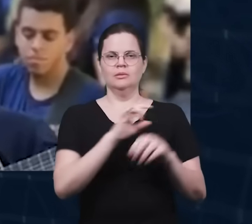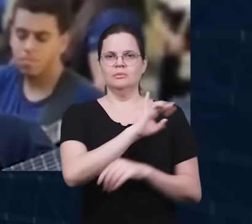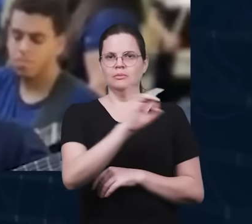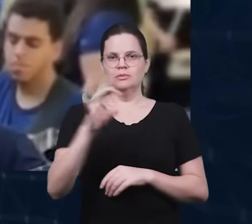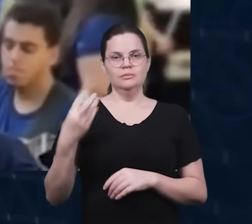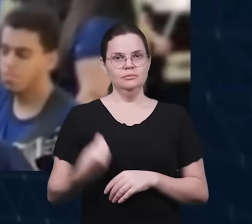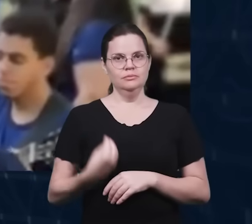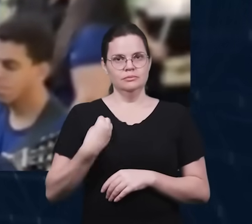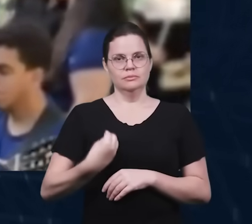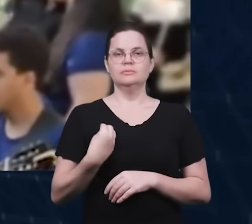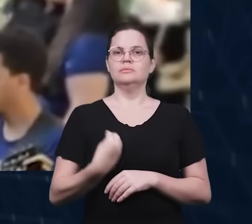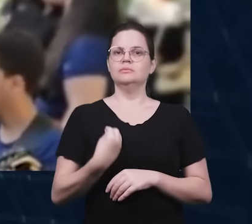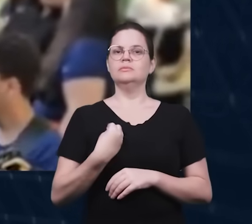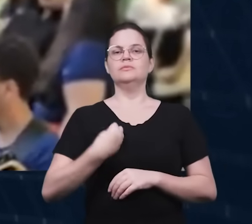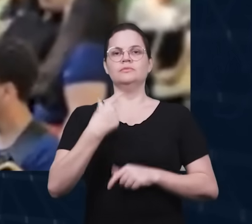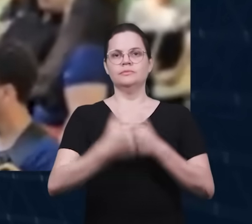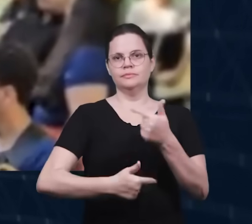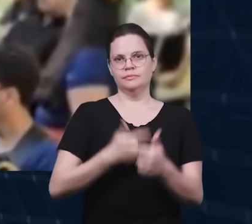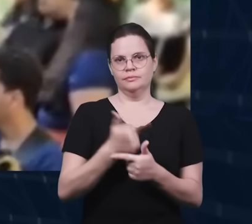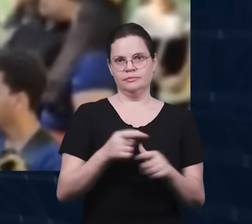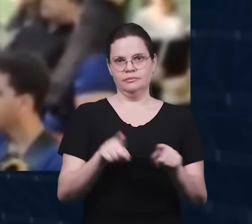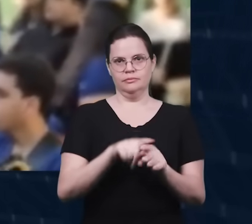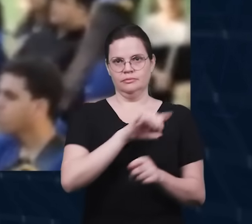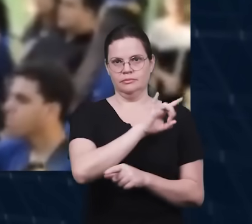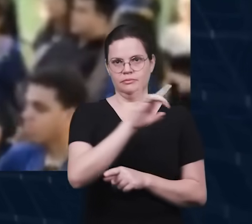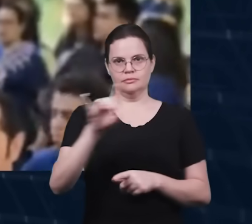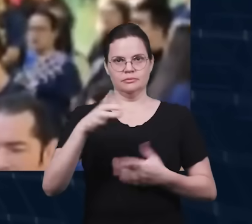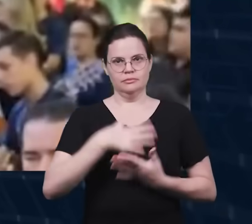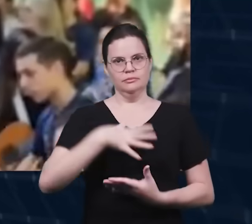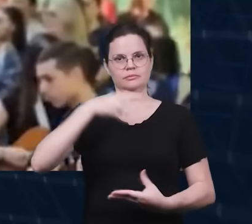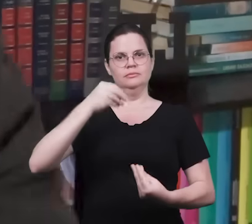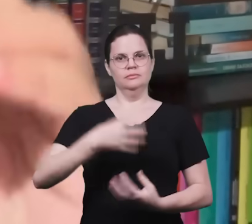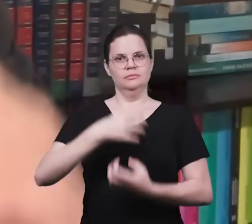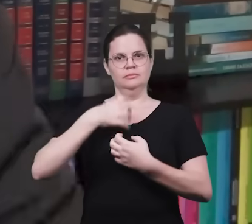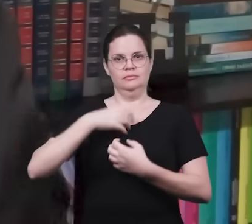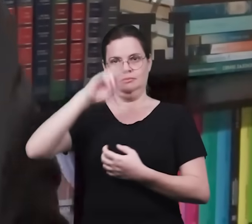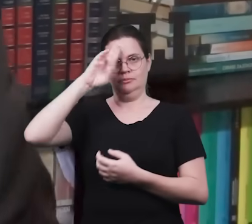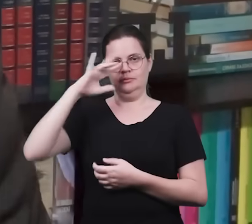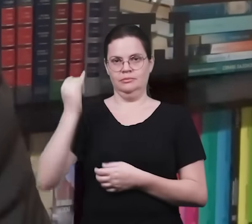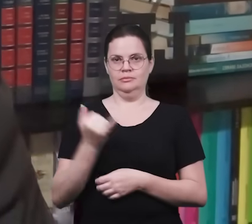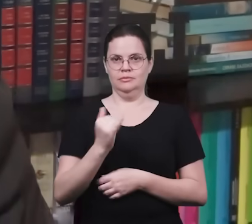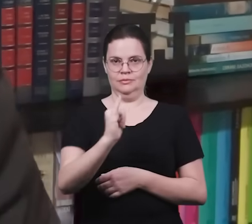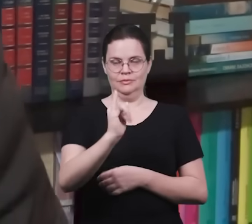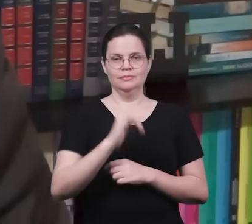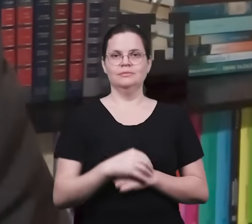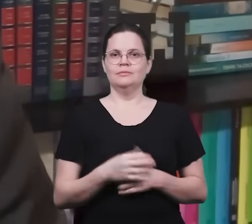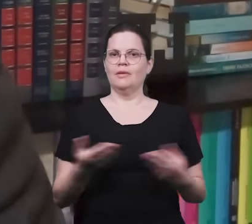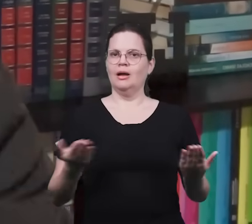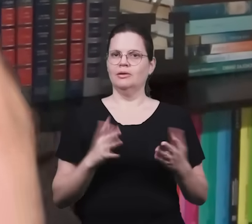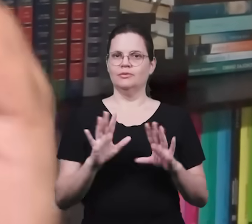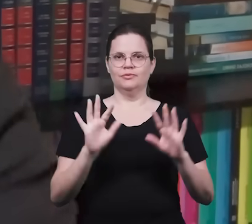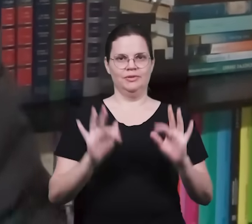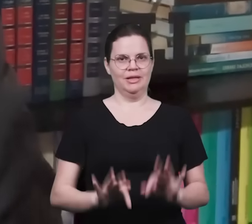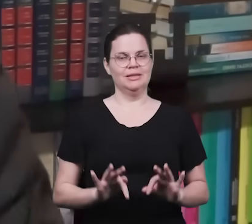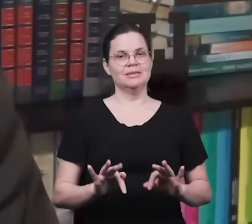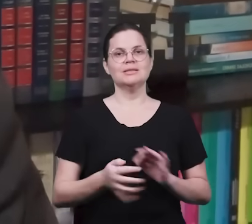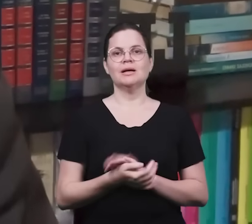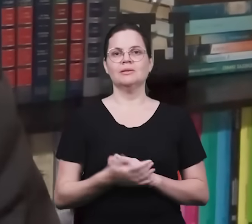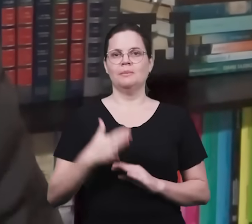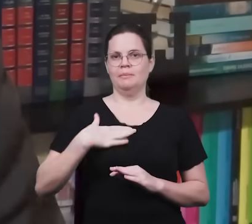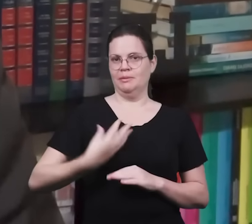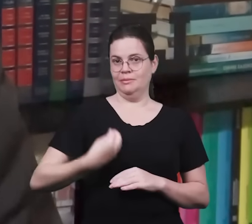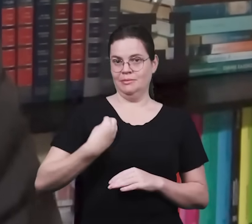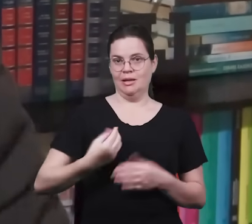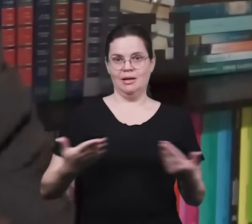cada vida envolvida neste trabalho e por cada alma tocada por sua palavra. Meus irmãos, eu encerro aqui a minha participação e agora quem vai trazer